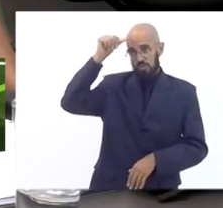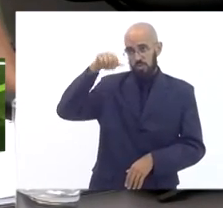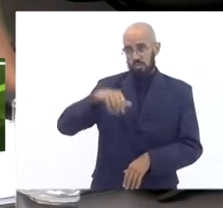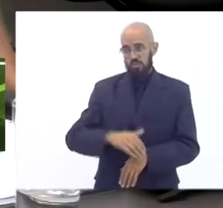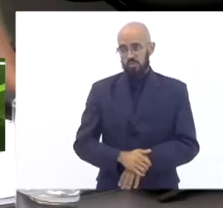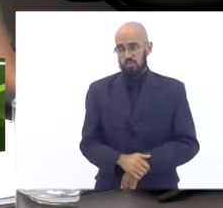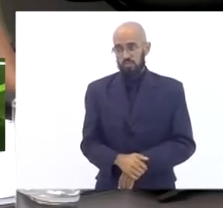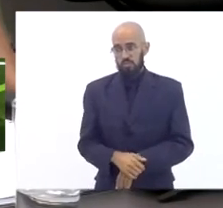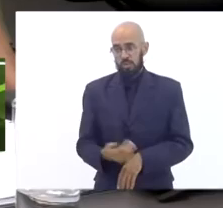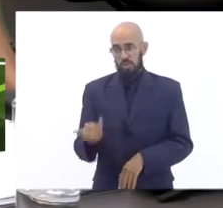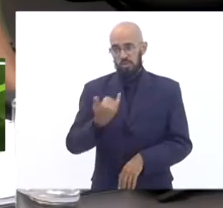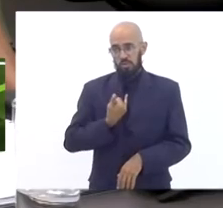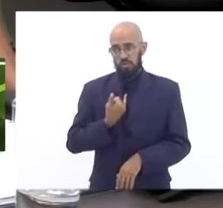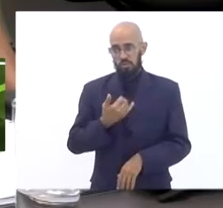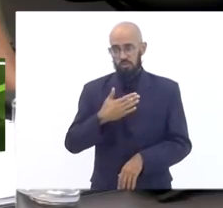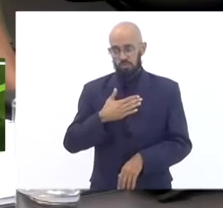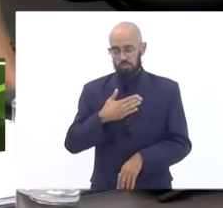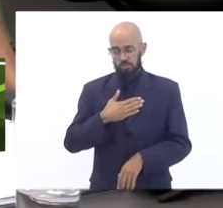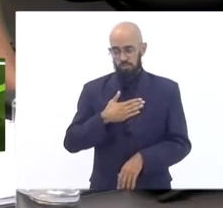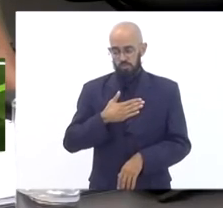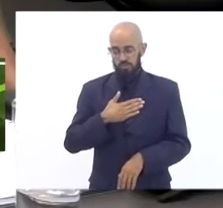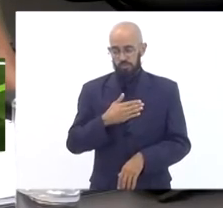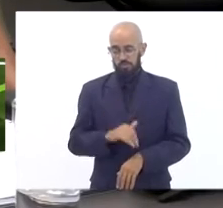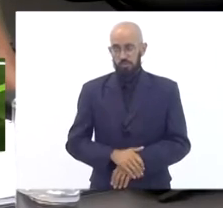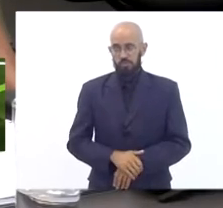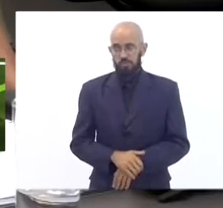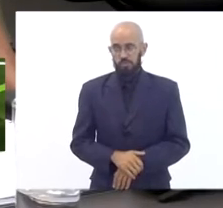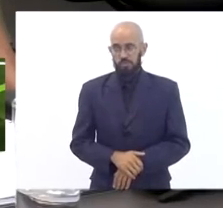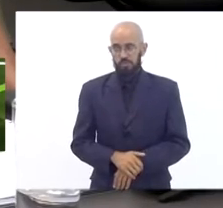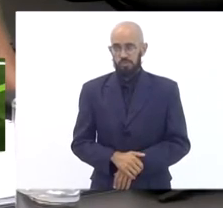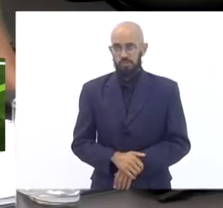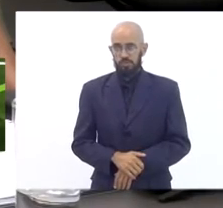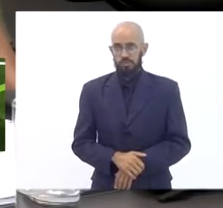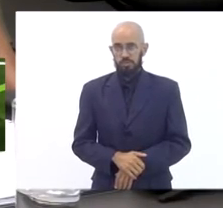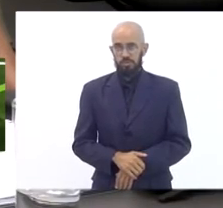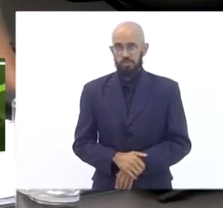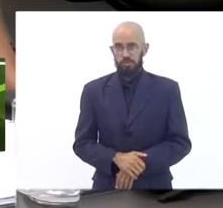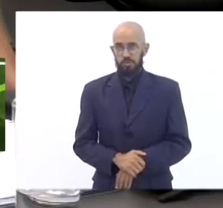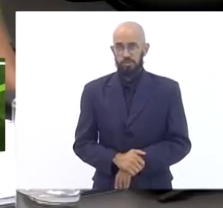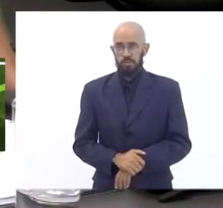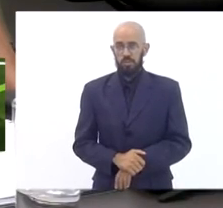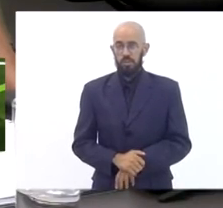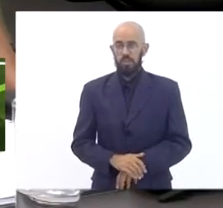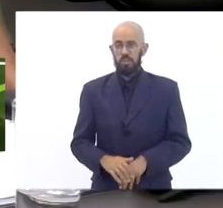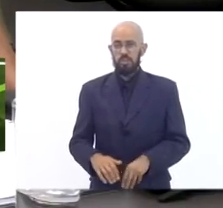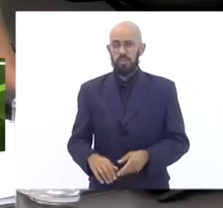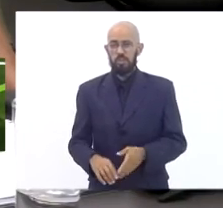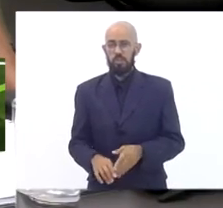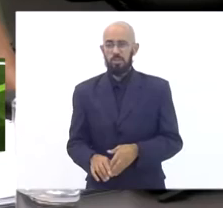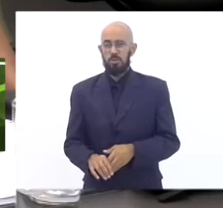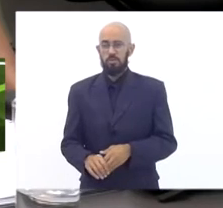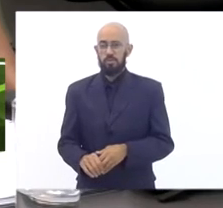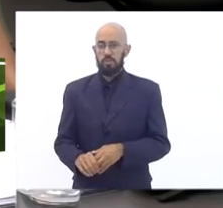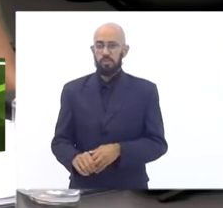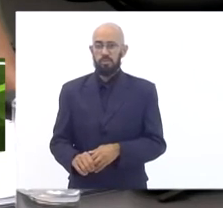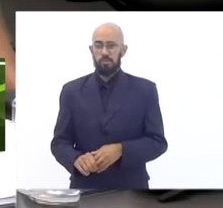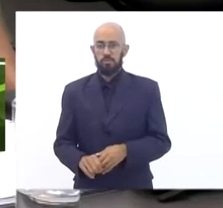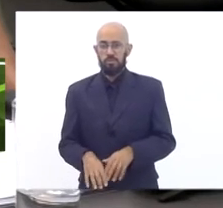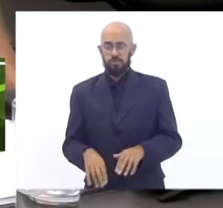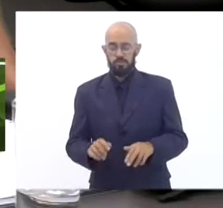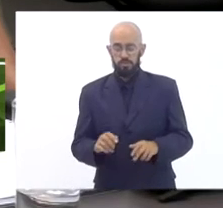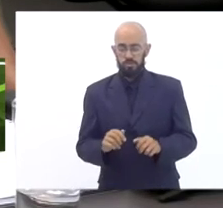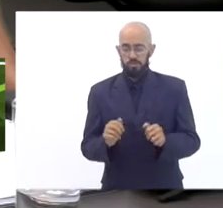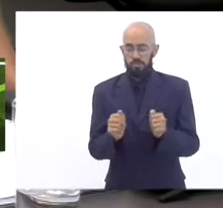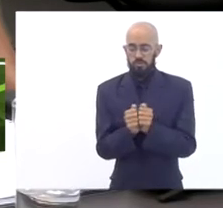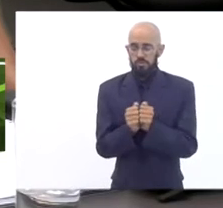ele me informou que já estava em curso negociações tanto com o Supervia e com o metrô, essa